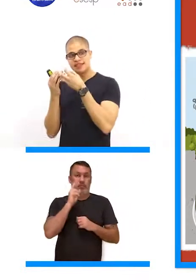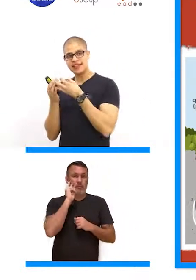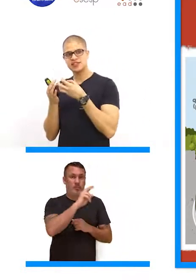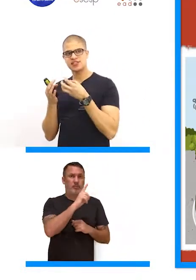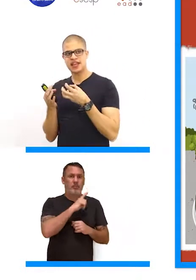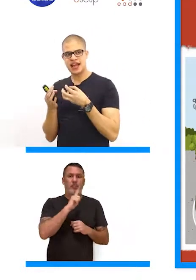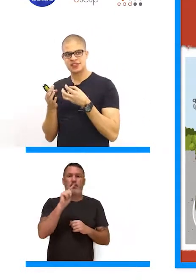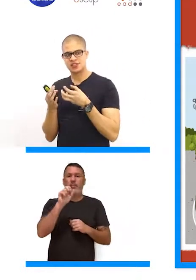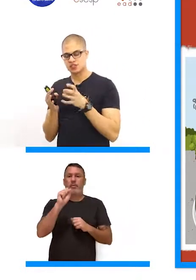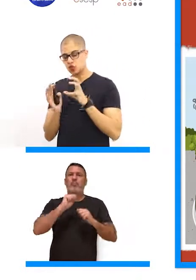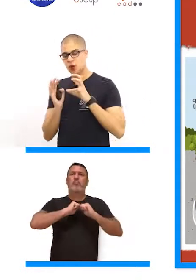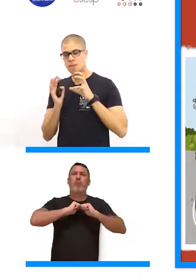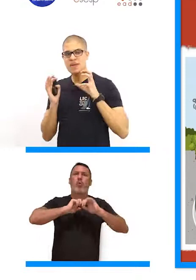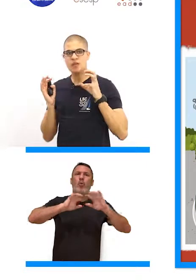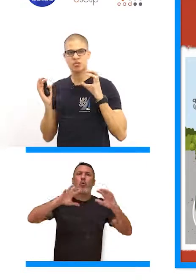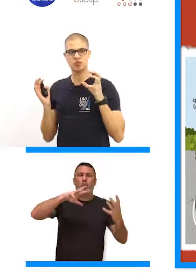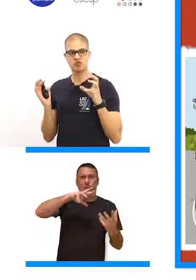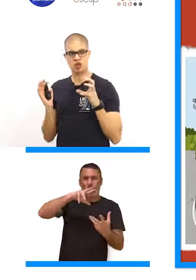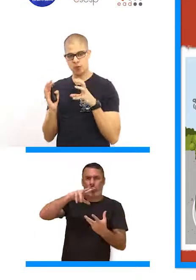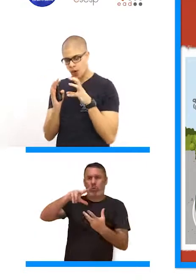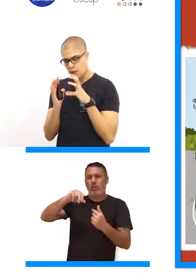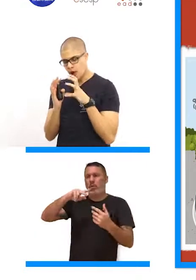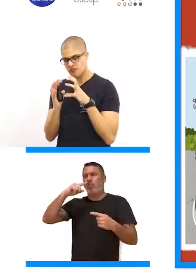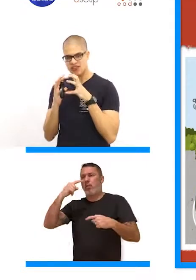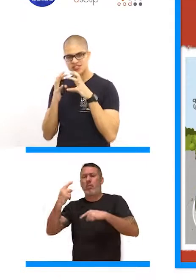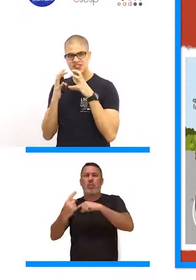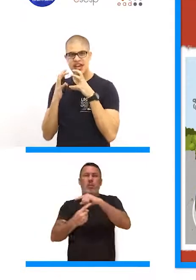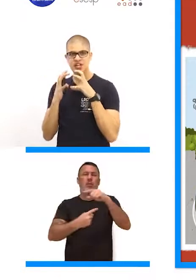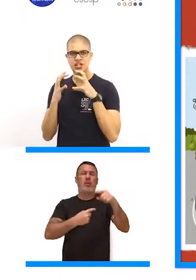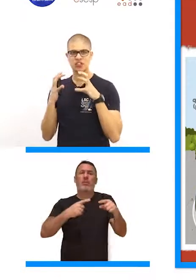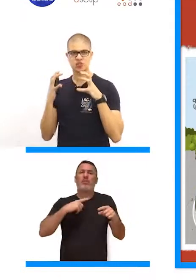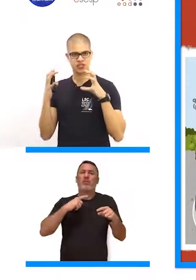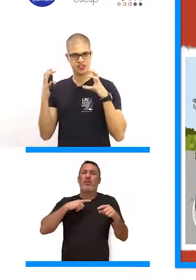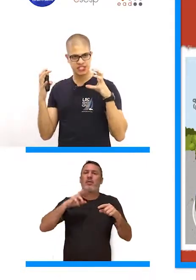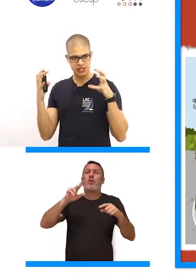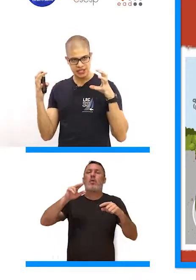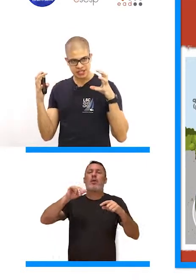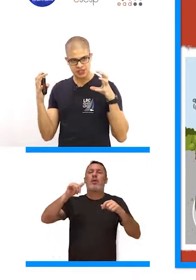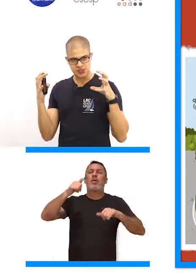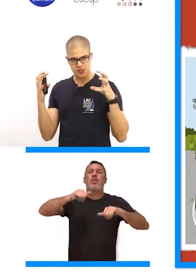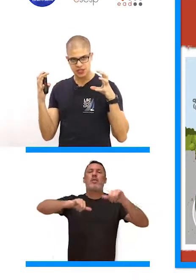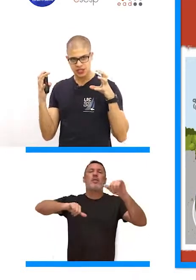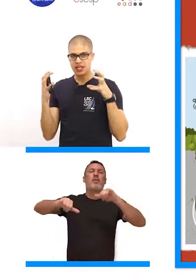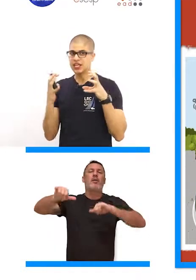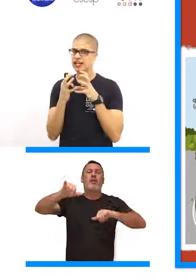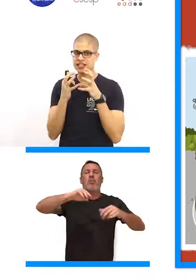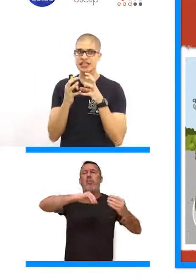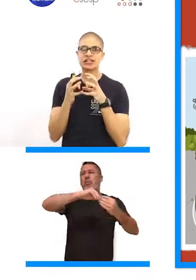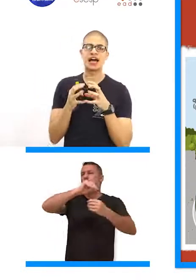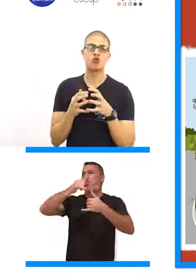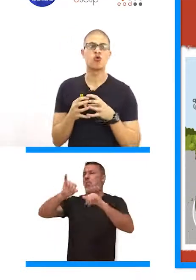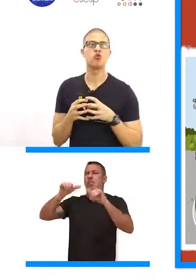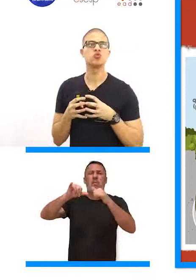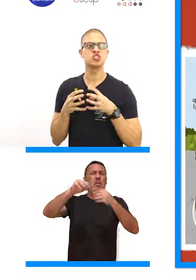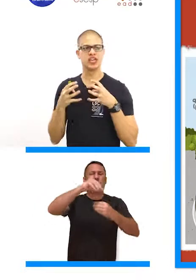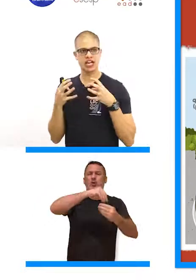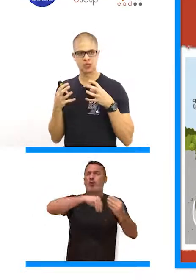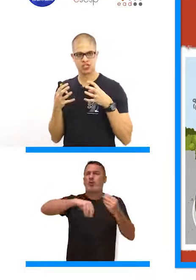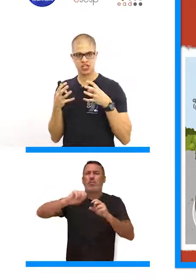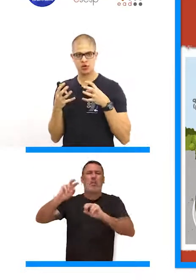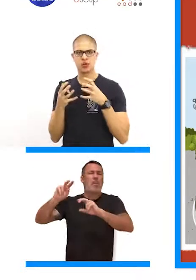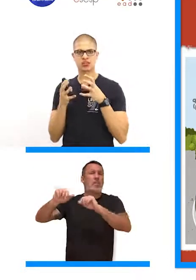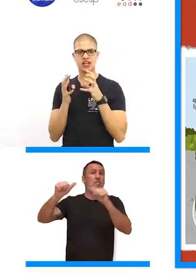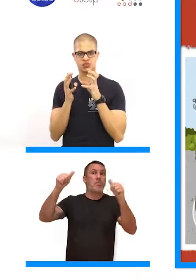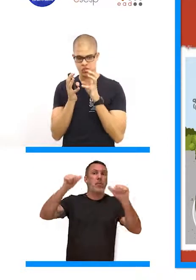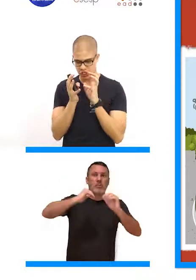disponibilidade desses gases no meio atmosférico promove uma série de reações químicas e aqui, claro,